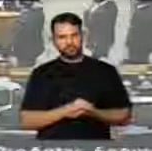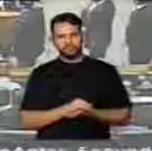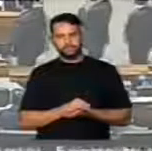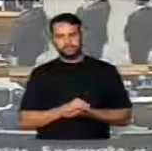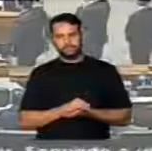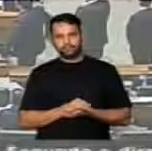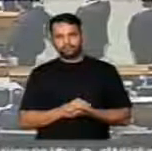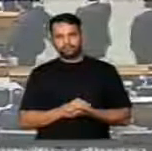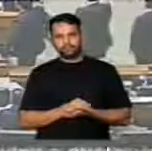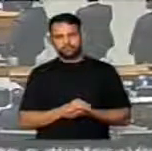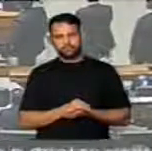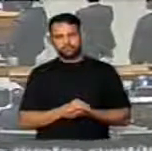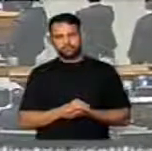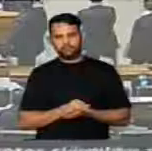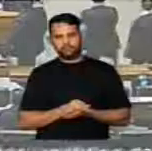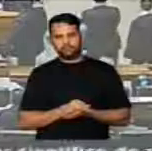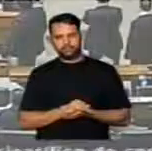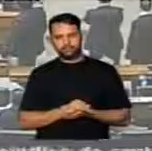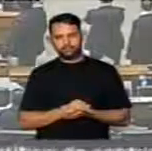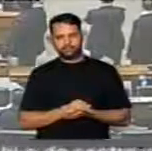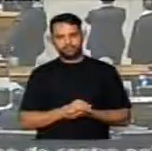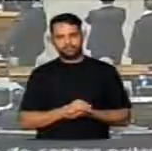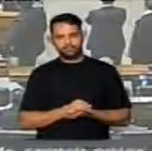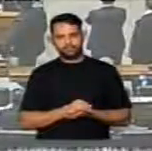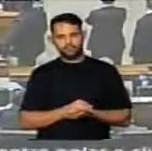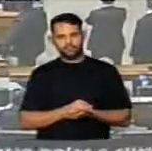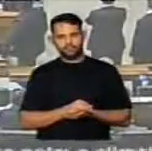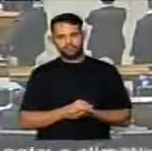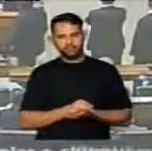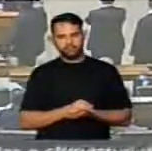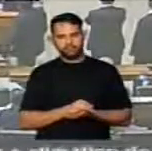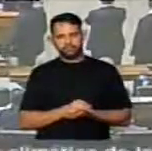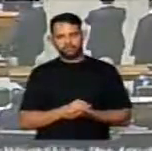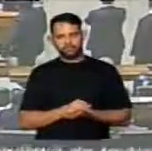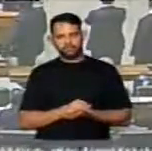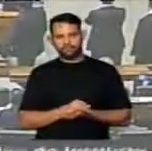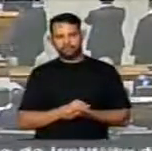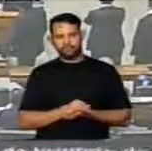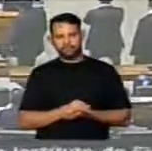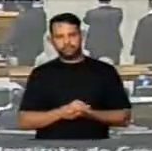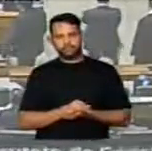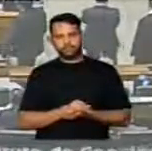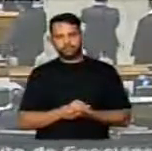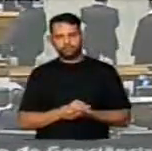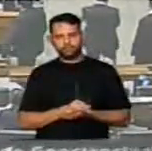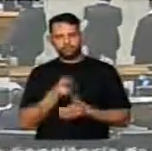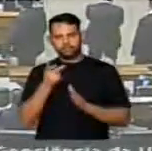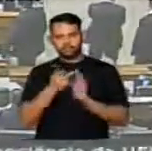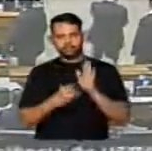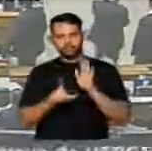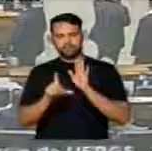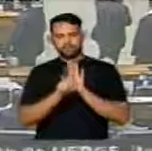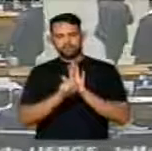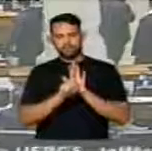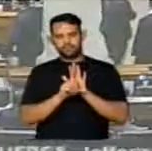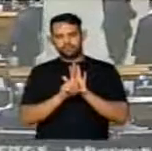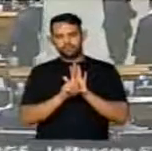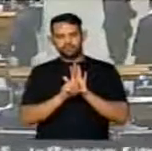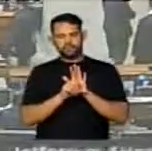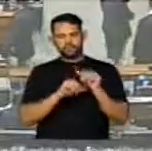2016. Durante o exposto, apresento o seguinte parecer pela Comissão de Relações Exteriores e